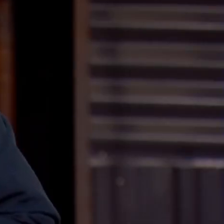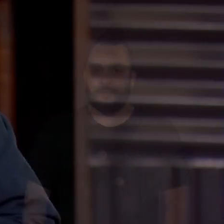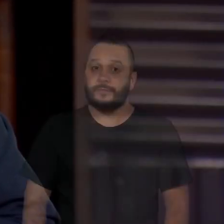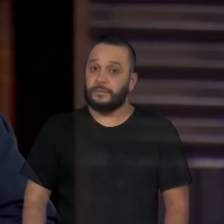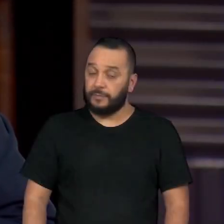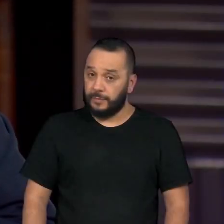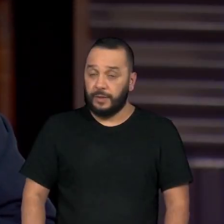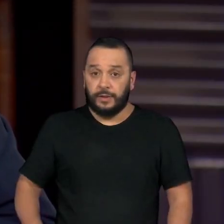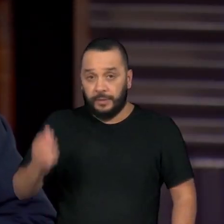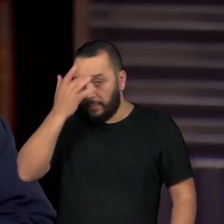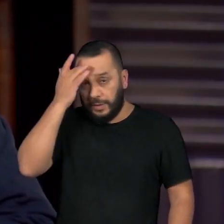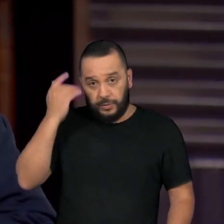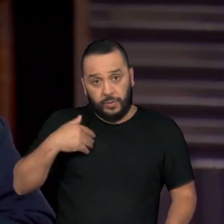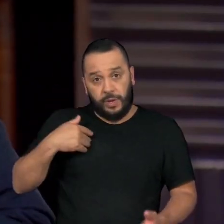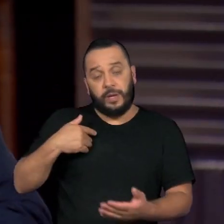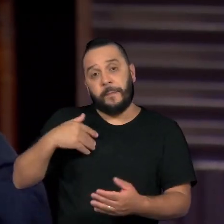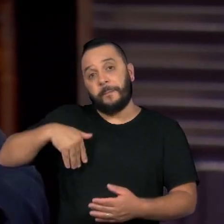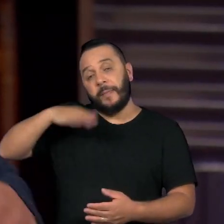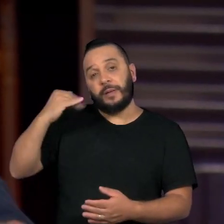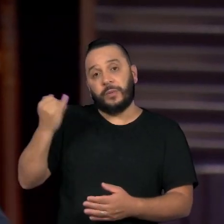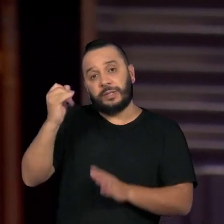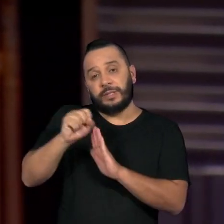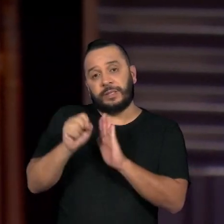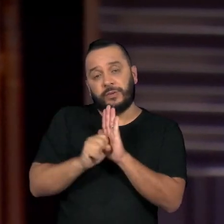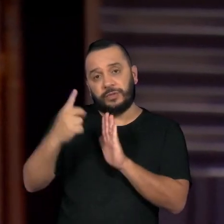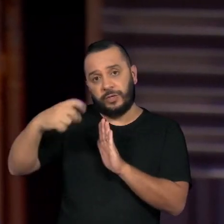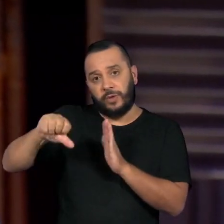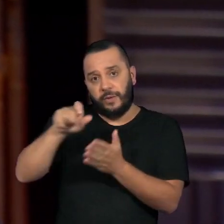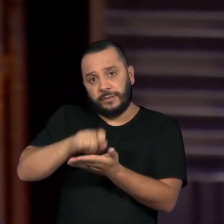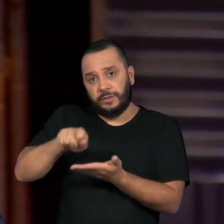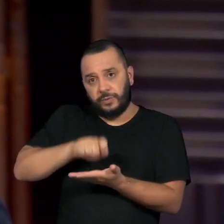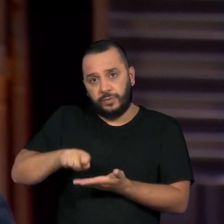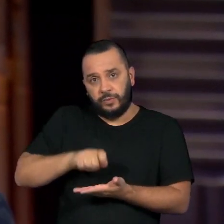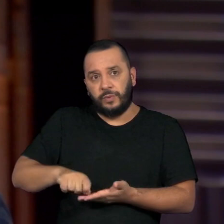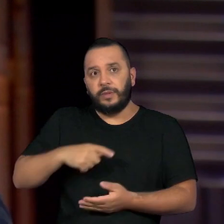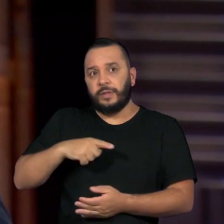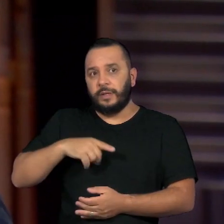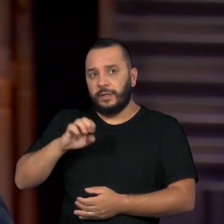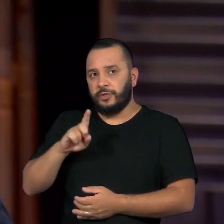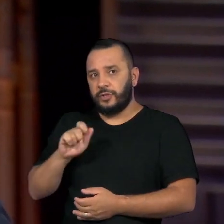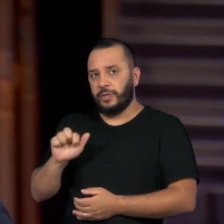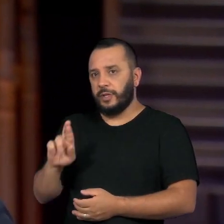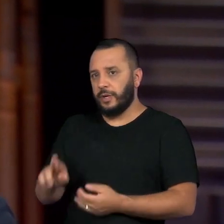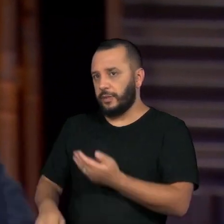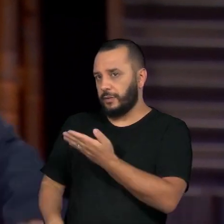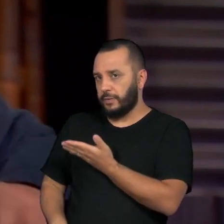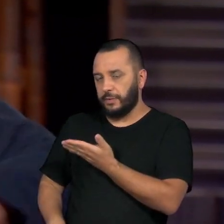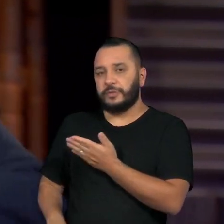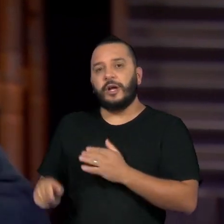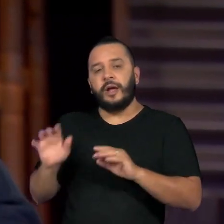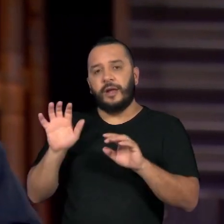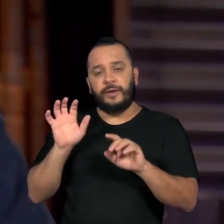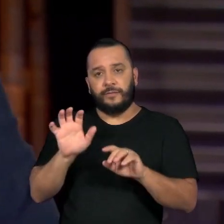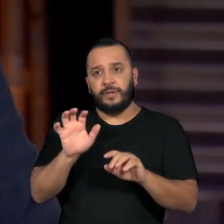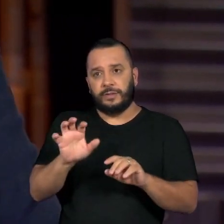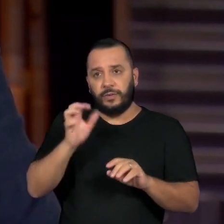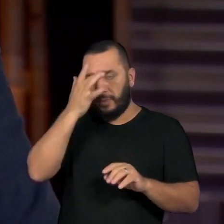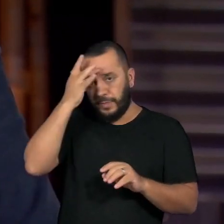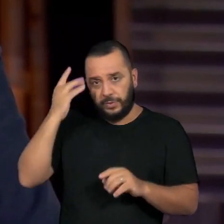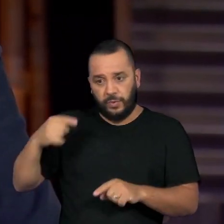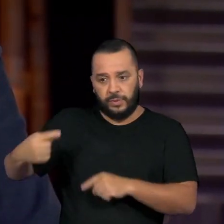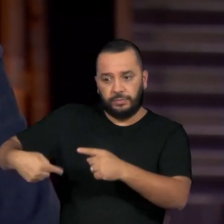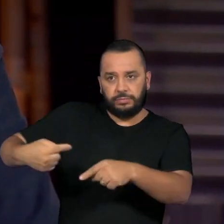Um dos autores mais importantes do século XIX, Edgar Allan Poe, influenciou muitos dos que vieram depois. Ele disse o